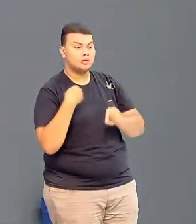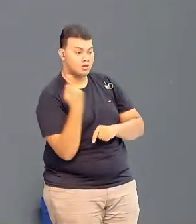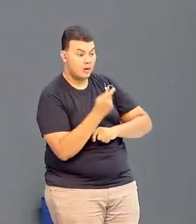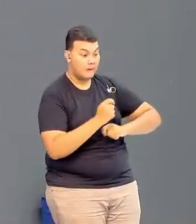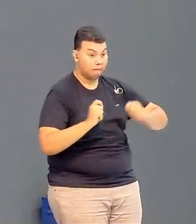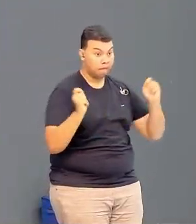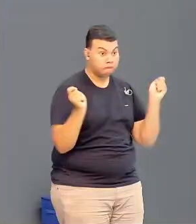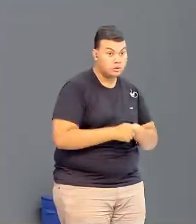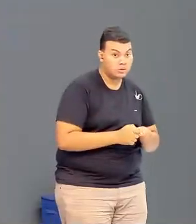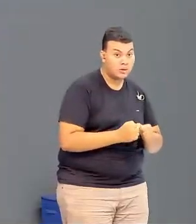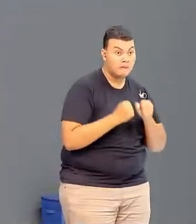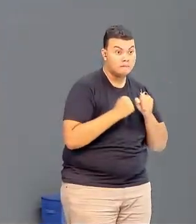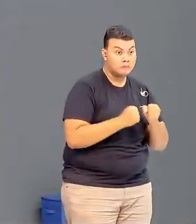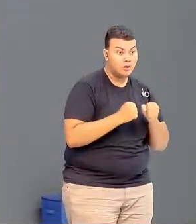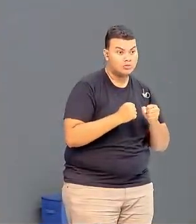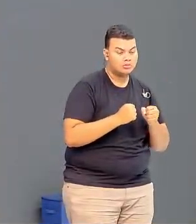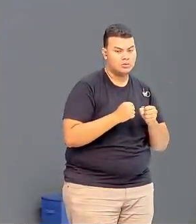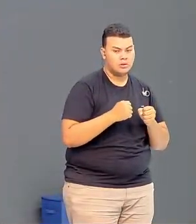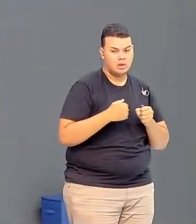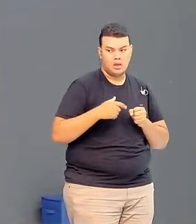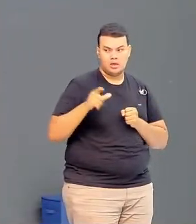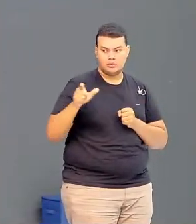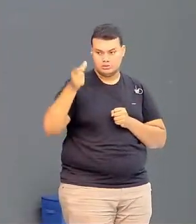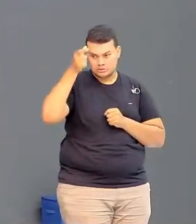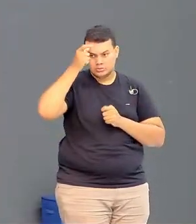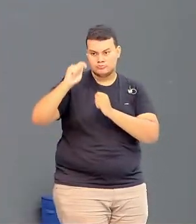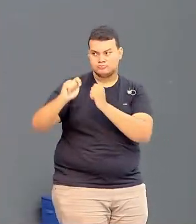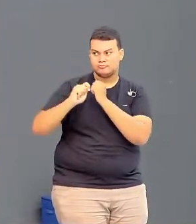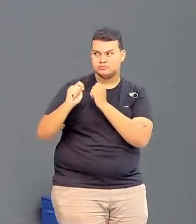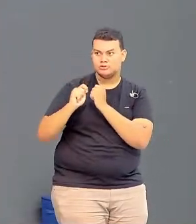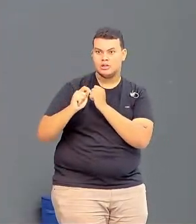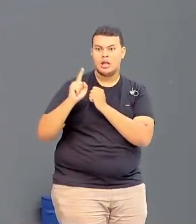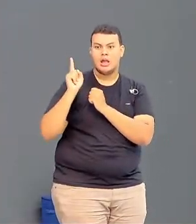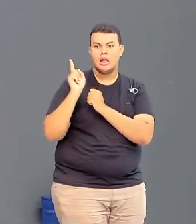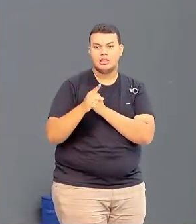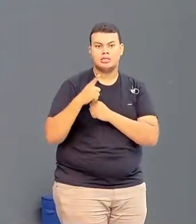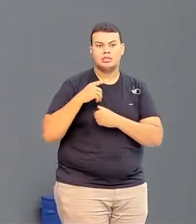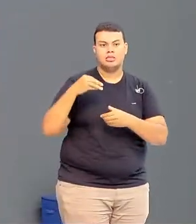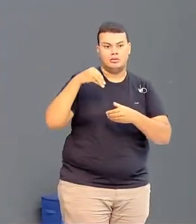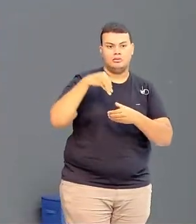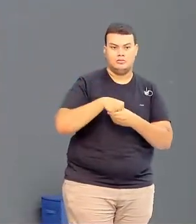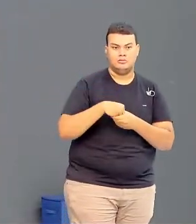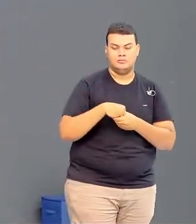poder estar numa posição de desvantagem é quando trata de uma questão emocional.